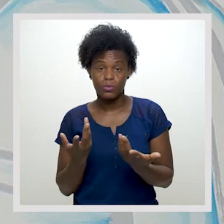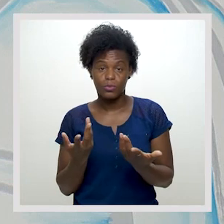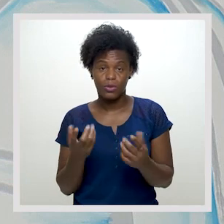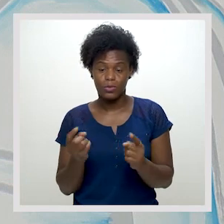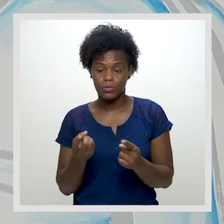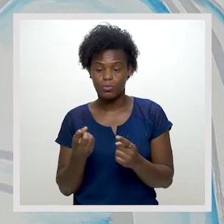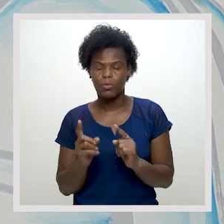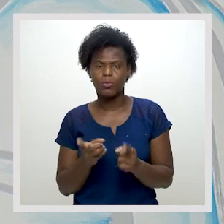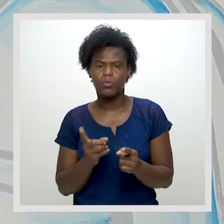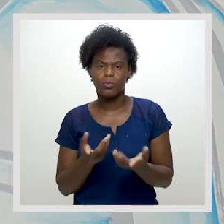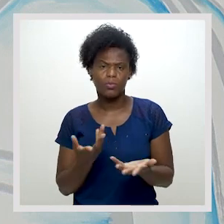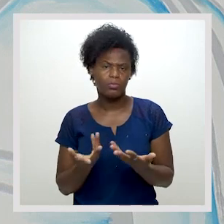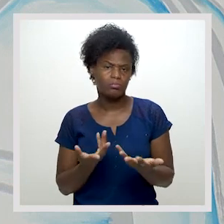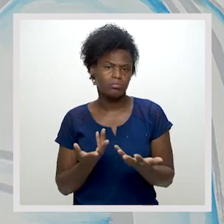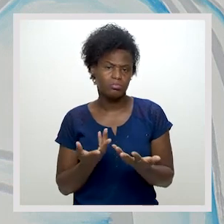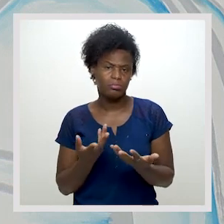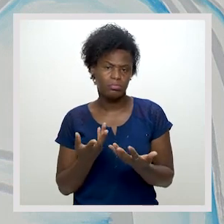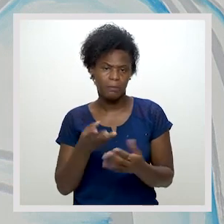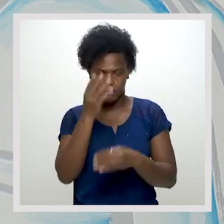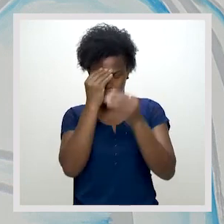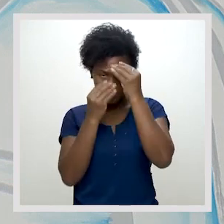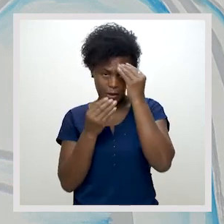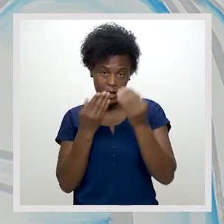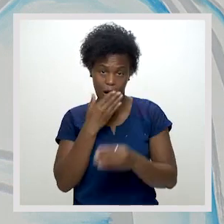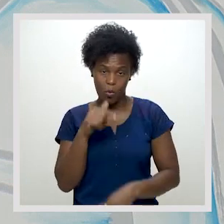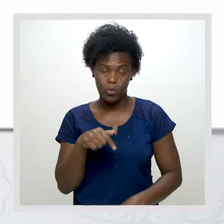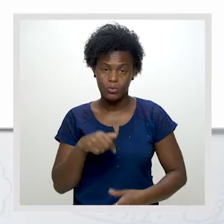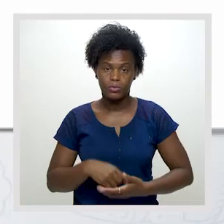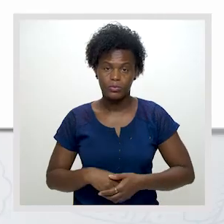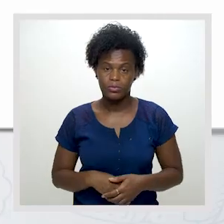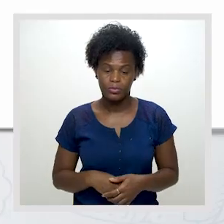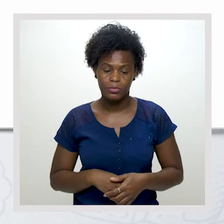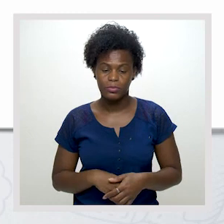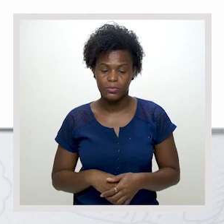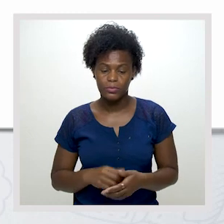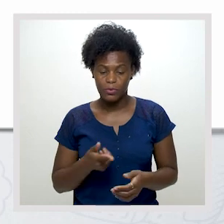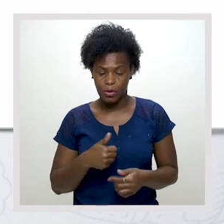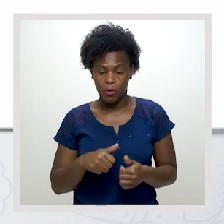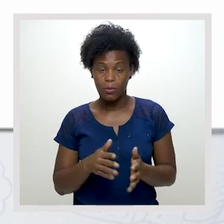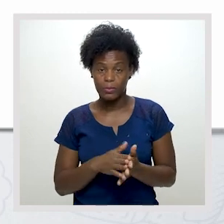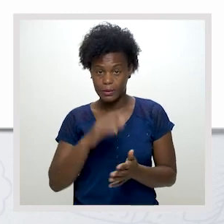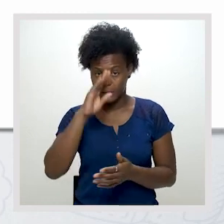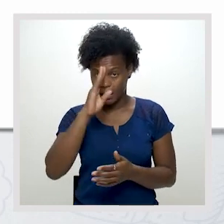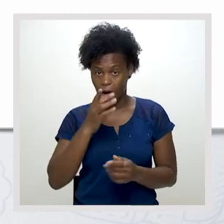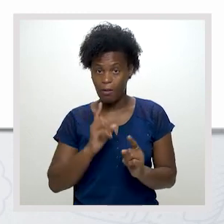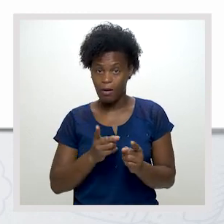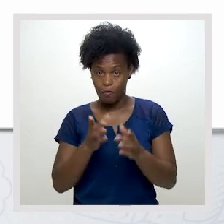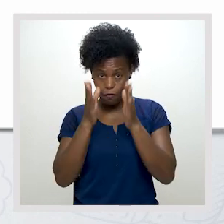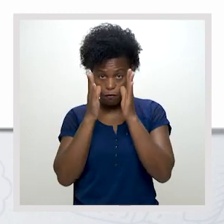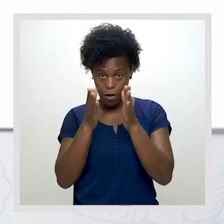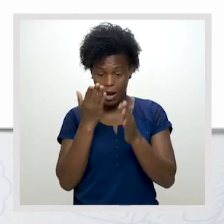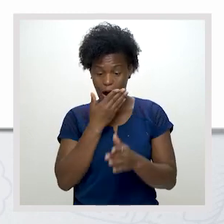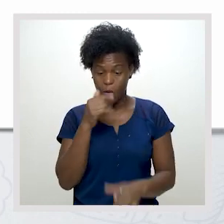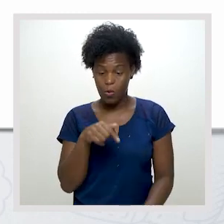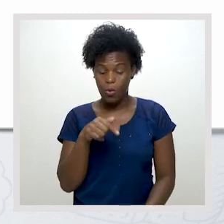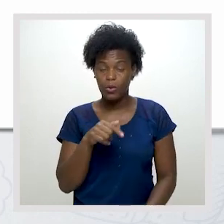do que foi o nosso aprendizado da aula de hoje. Todos nós sabemos que o foco da nossa aula de hoje